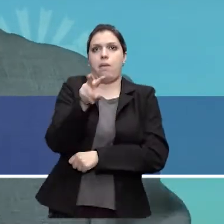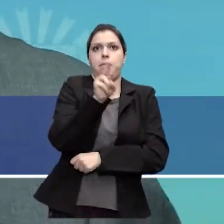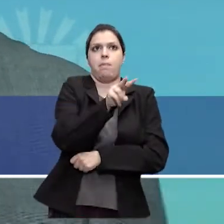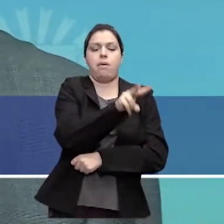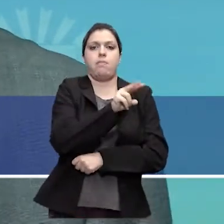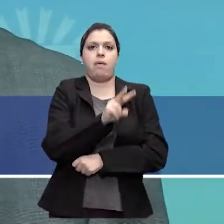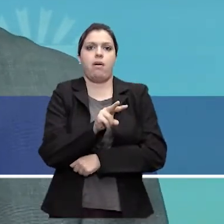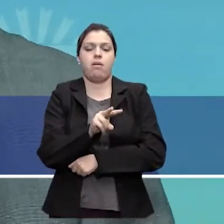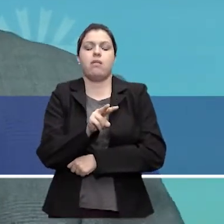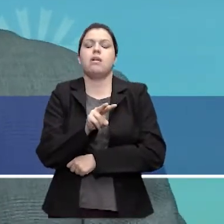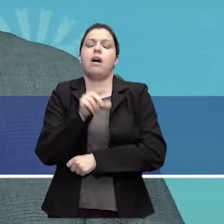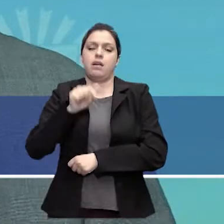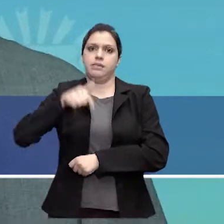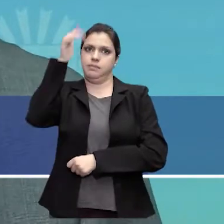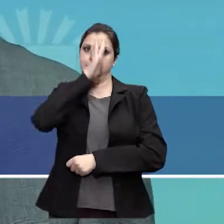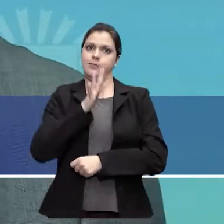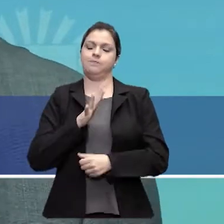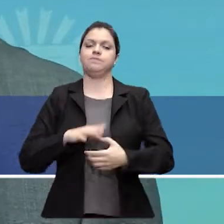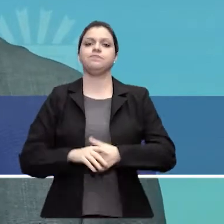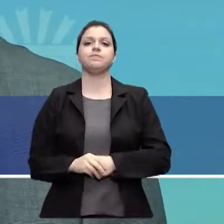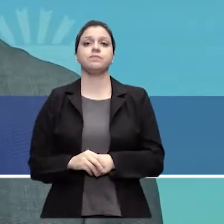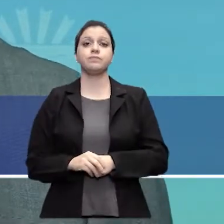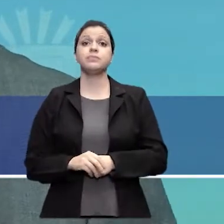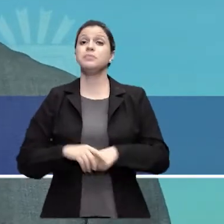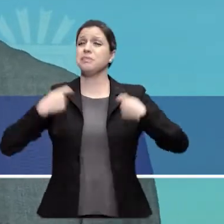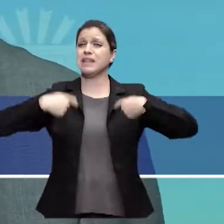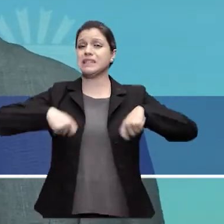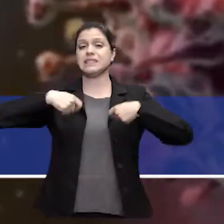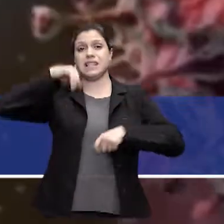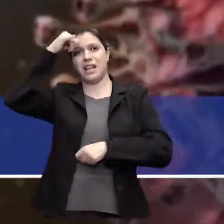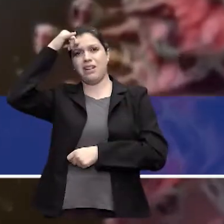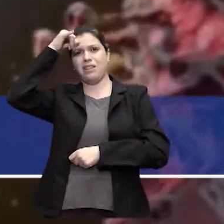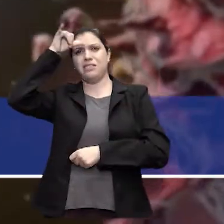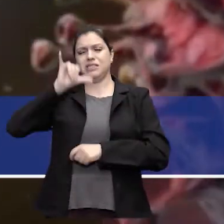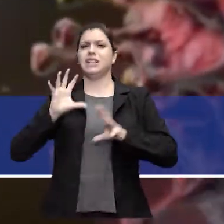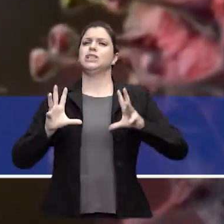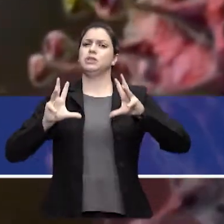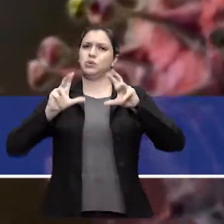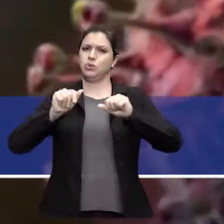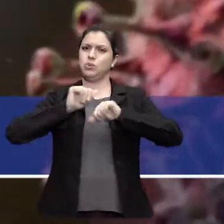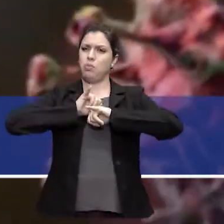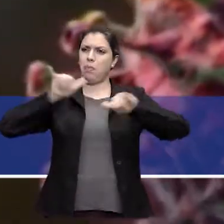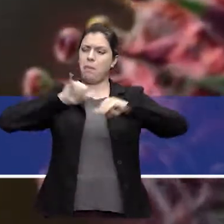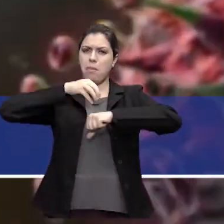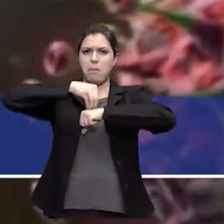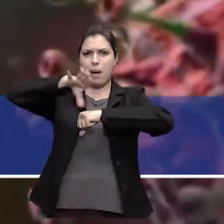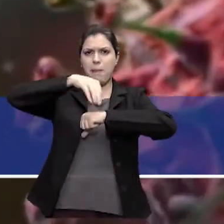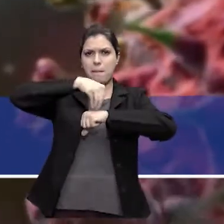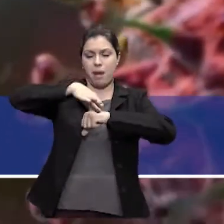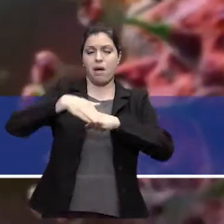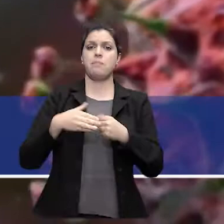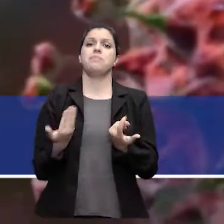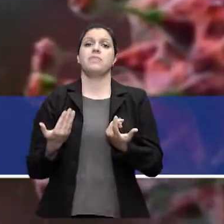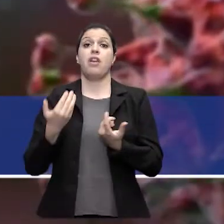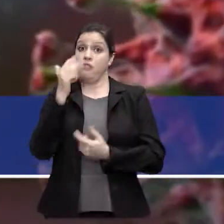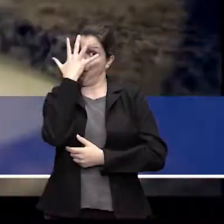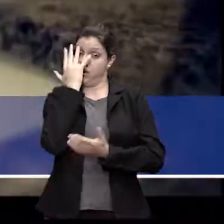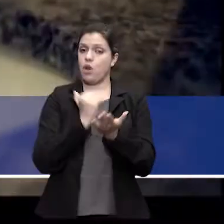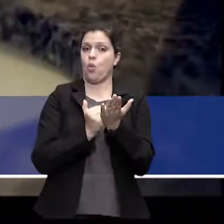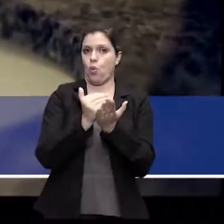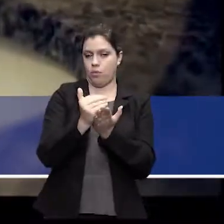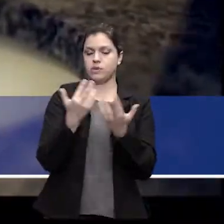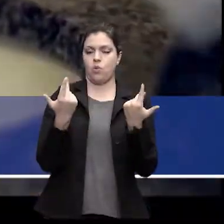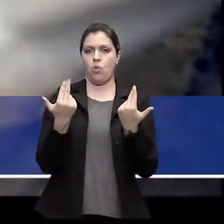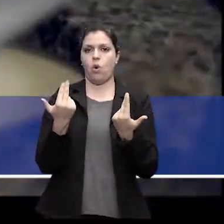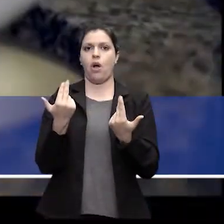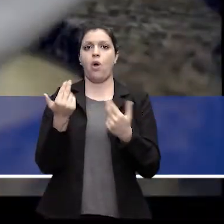poder conter esse avanço repentino do coronavírus aqui no Brasil. Os métodos de prevenção ao novo coronavírus têm sido intensificados